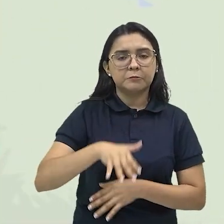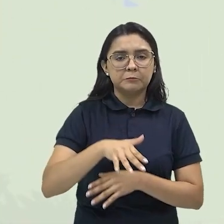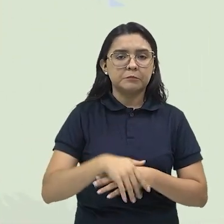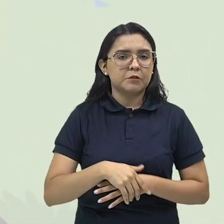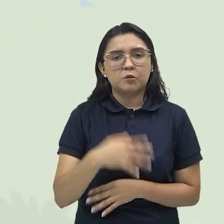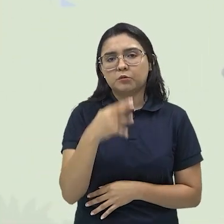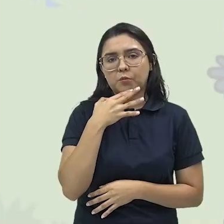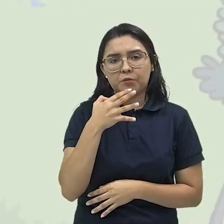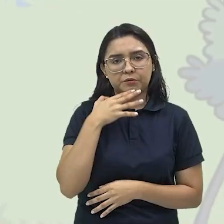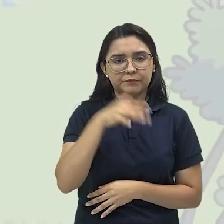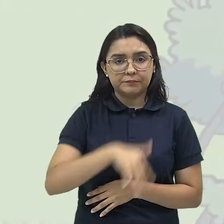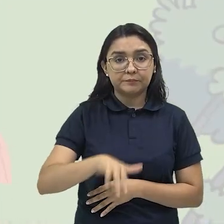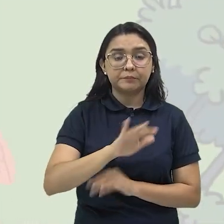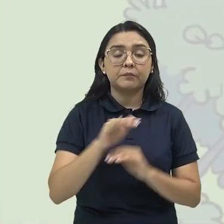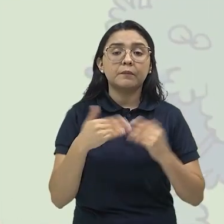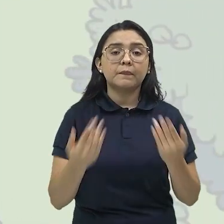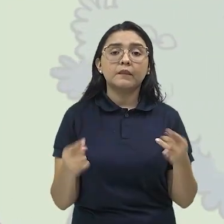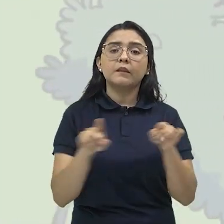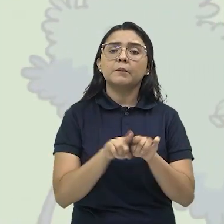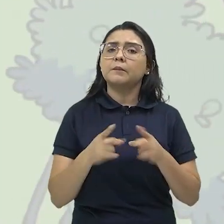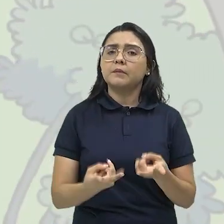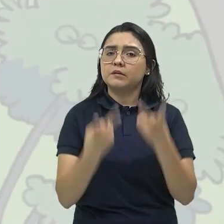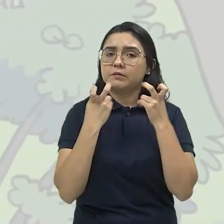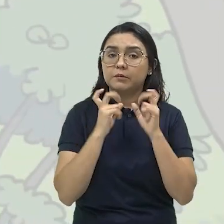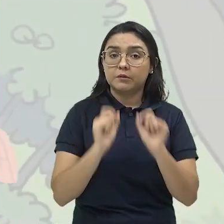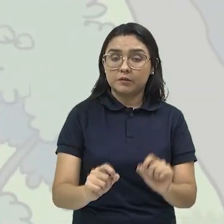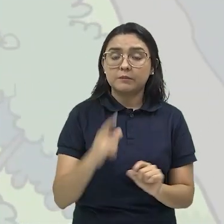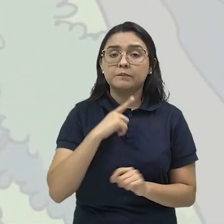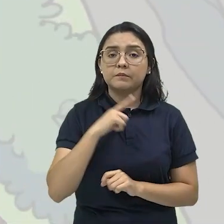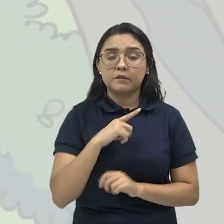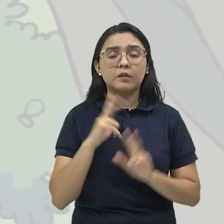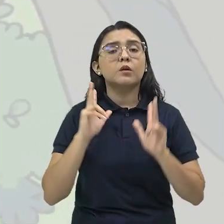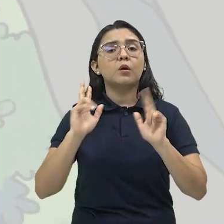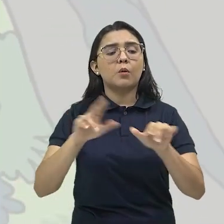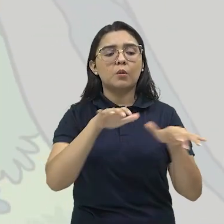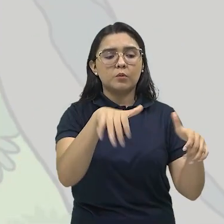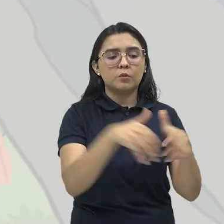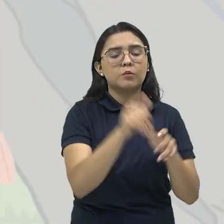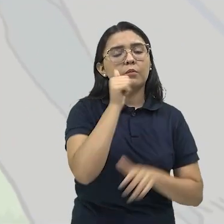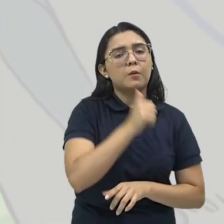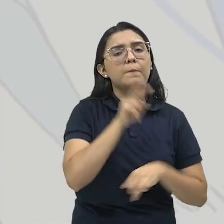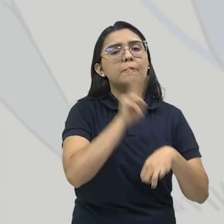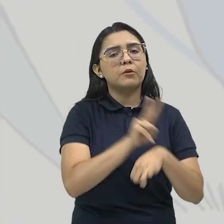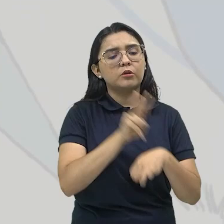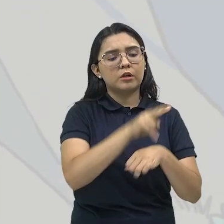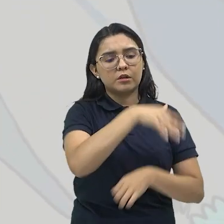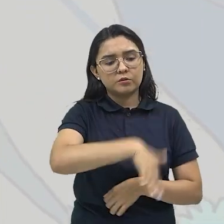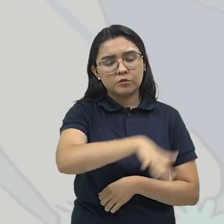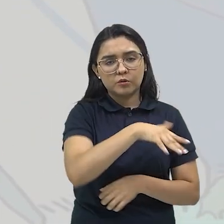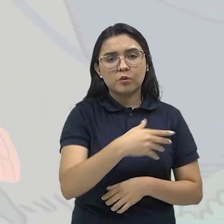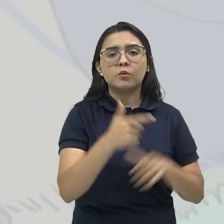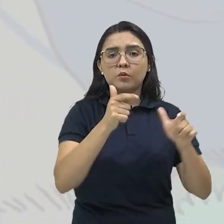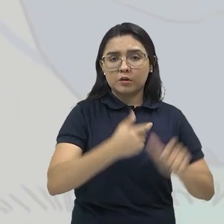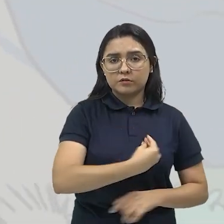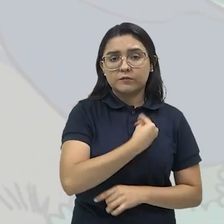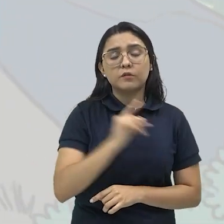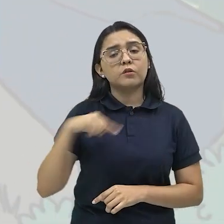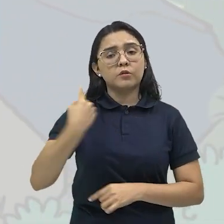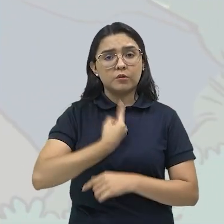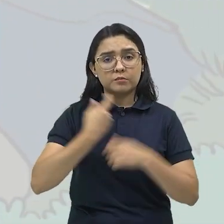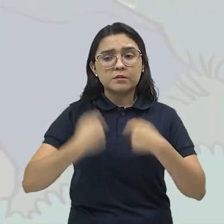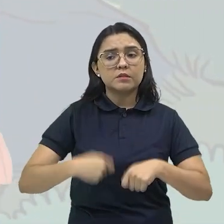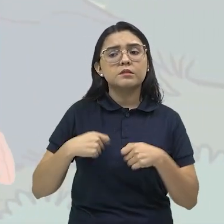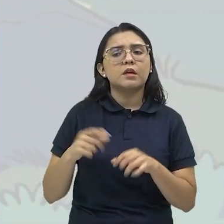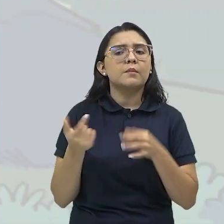desconhecido. Reconhecemos que, assim como as Icamiabas protegem sua terra, devemos estar